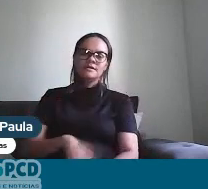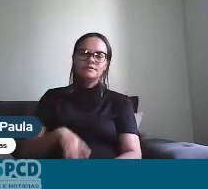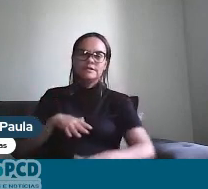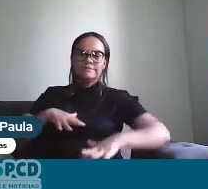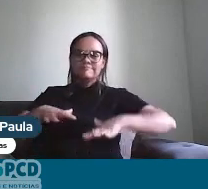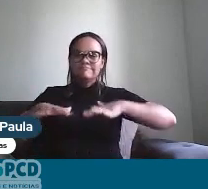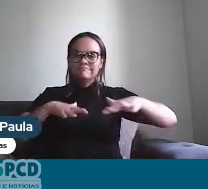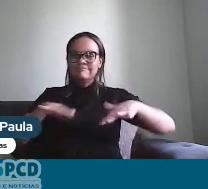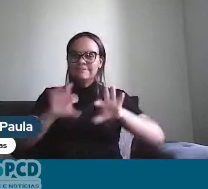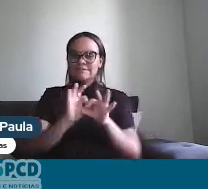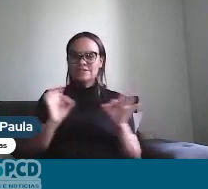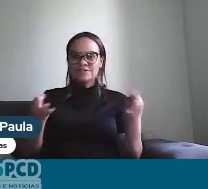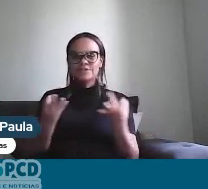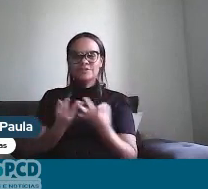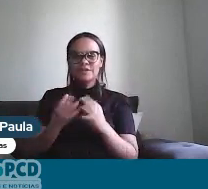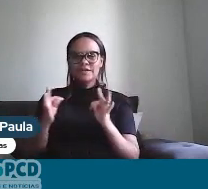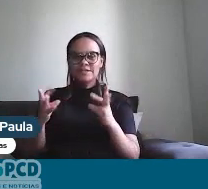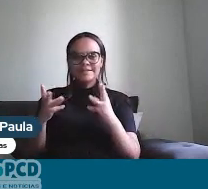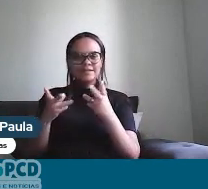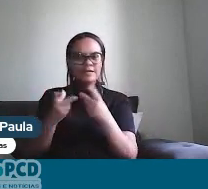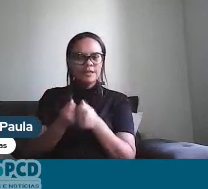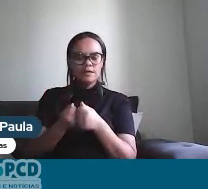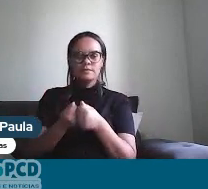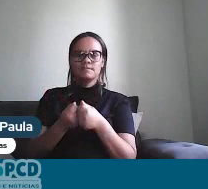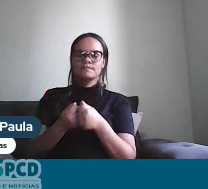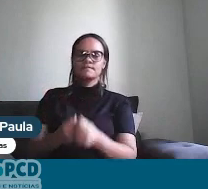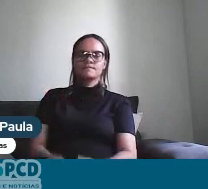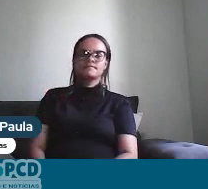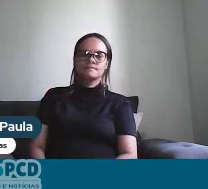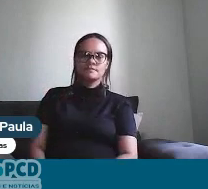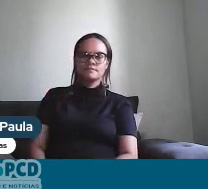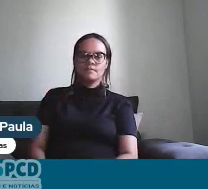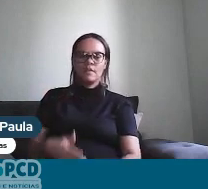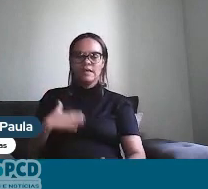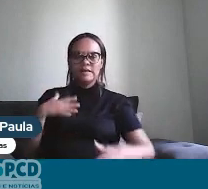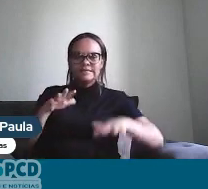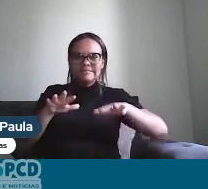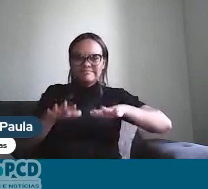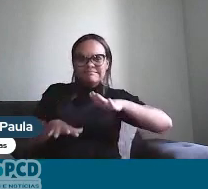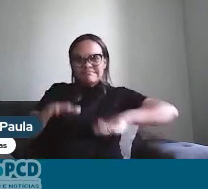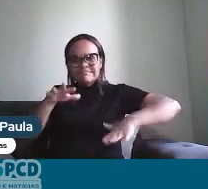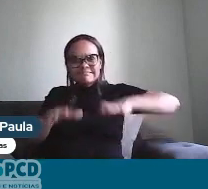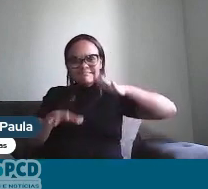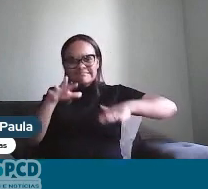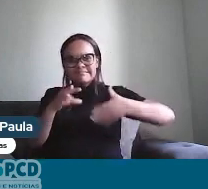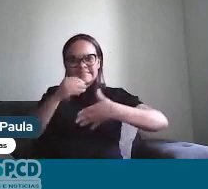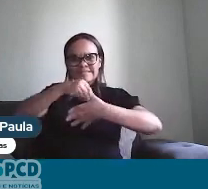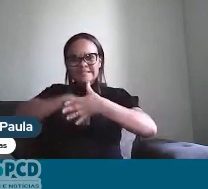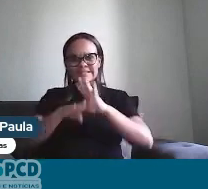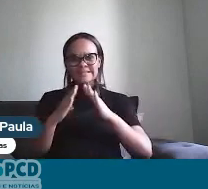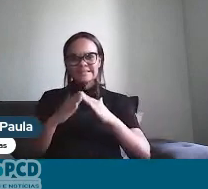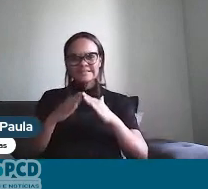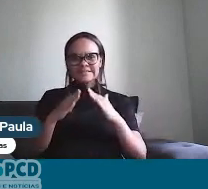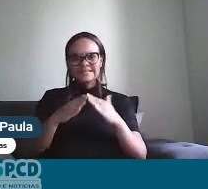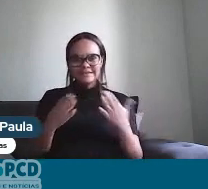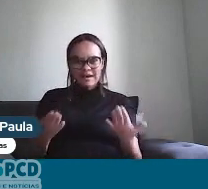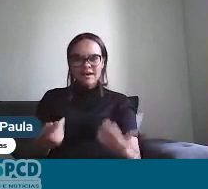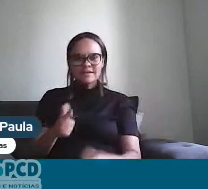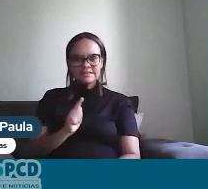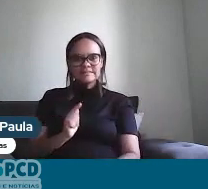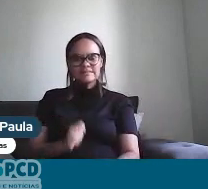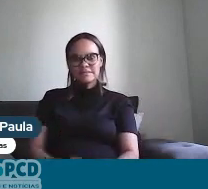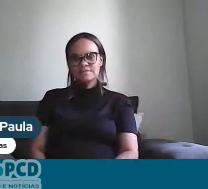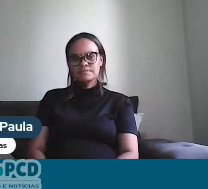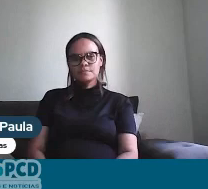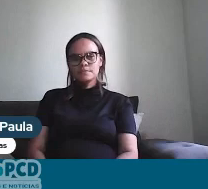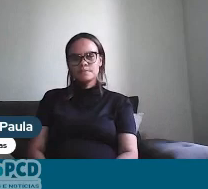movimentando a família inteira, né? Então, de uma certa forma, há uma disfuncionalidade naquela dinâmica familiar quando essa criança